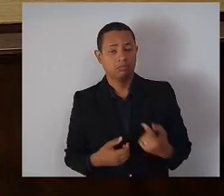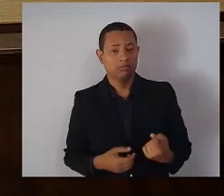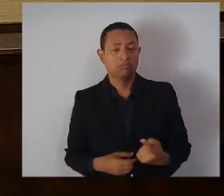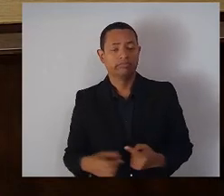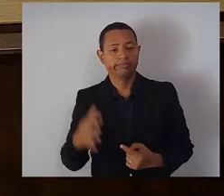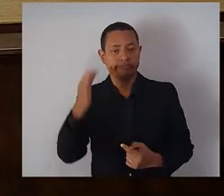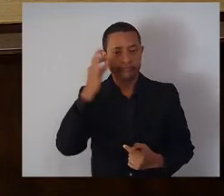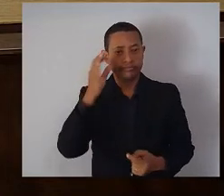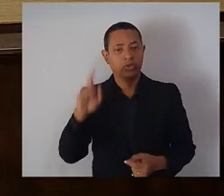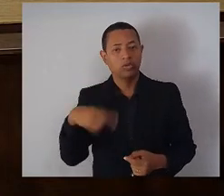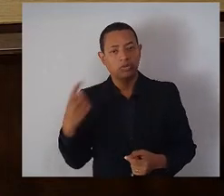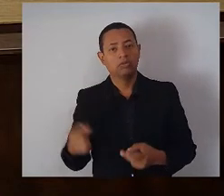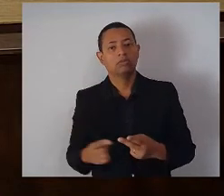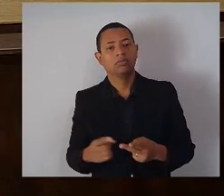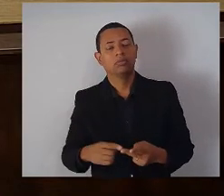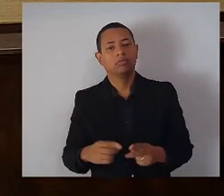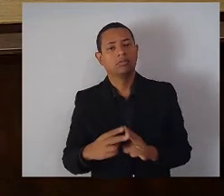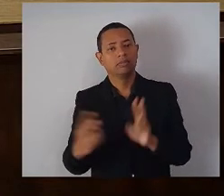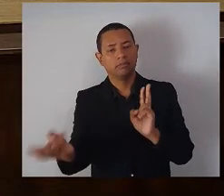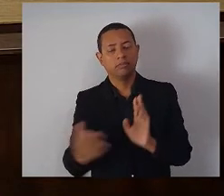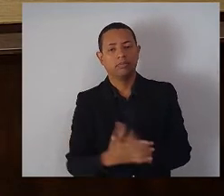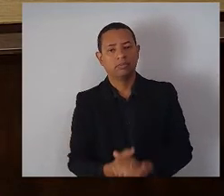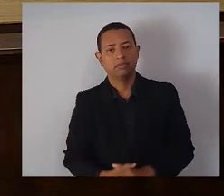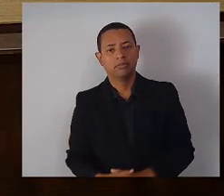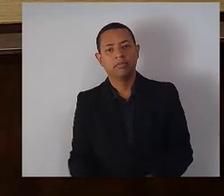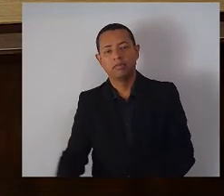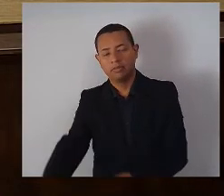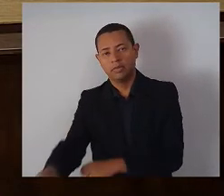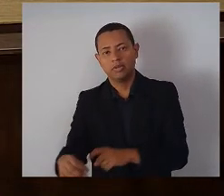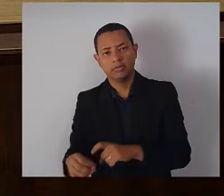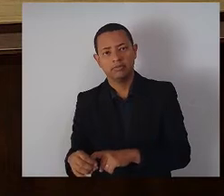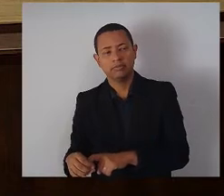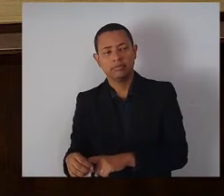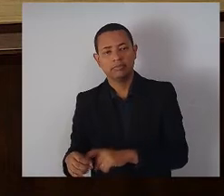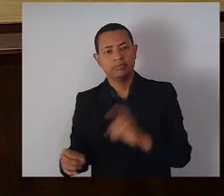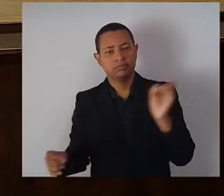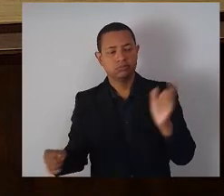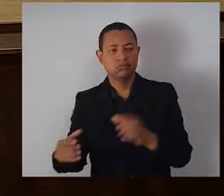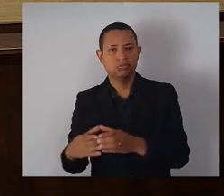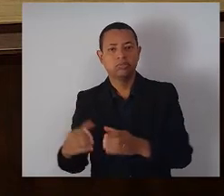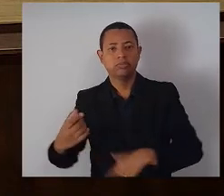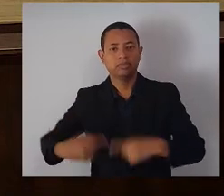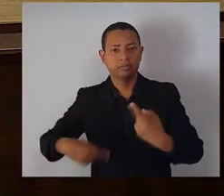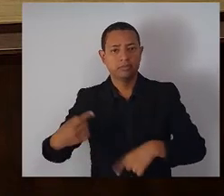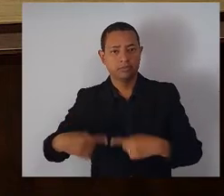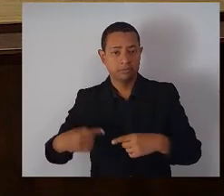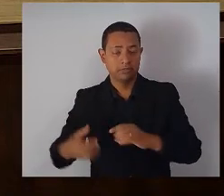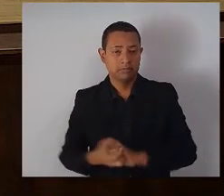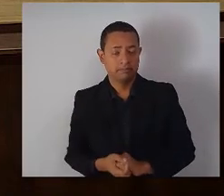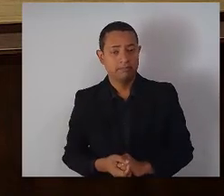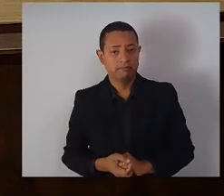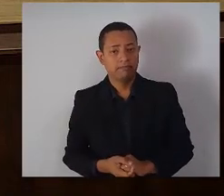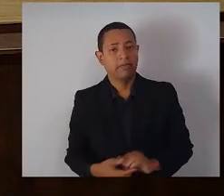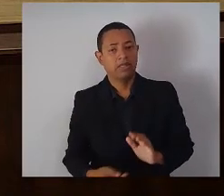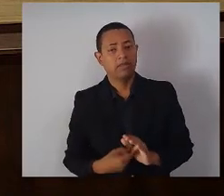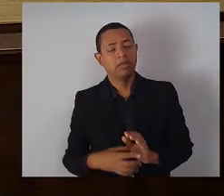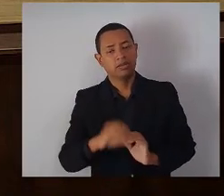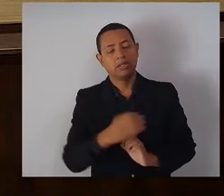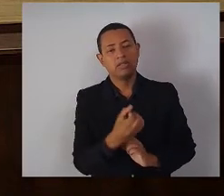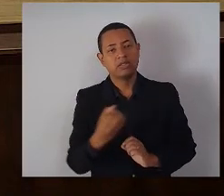de justificação de desfiliação partidária, perda de cargo eletivo. Ação número